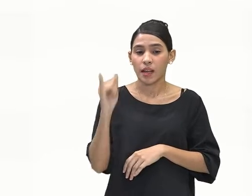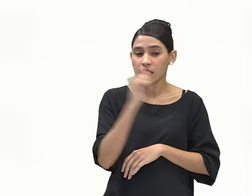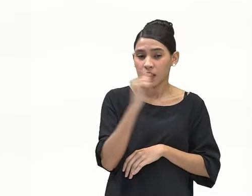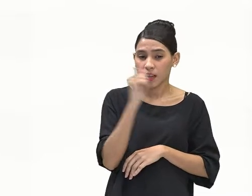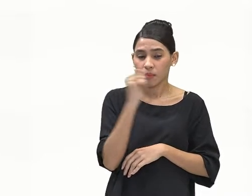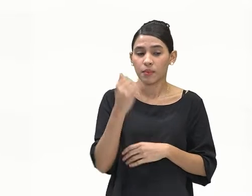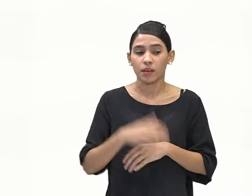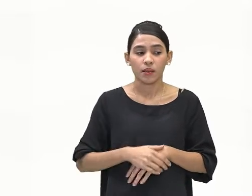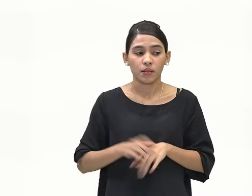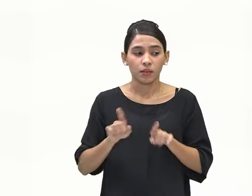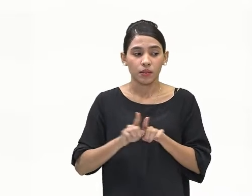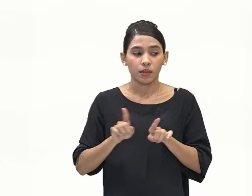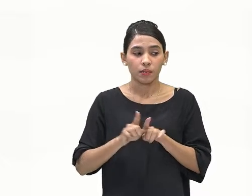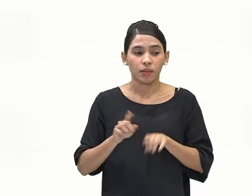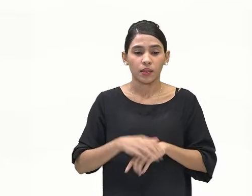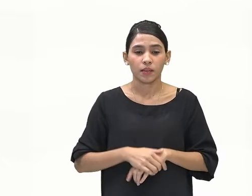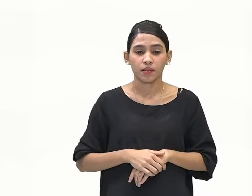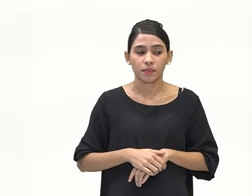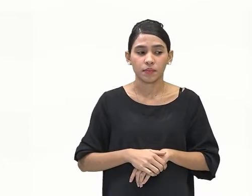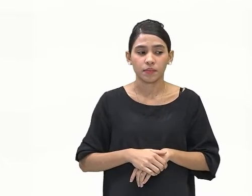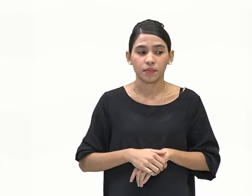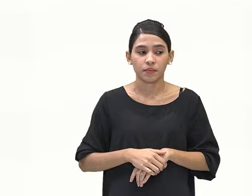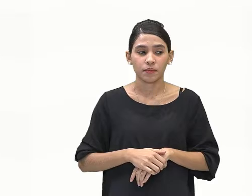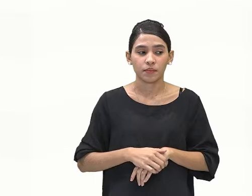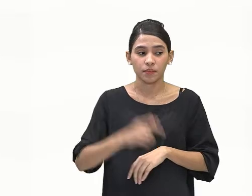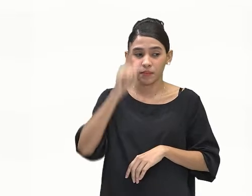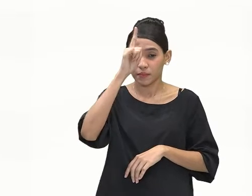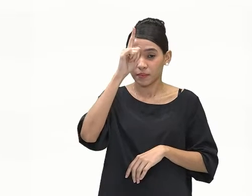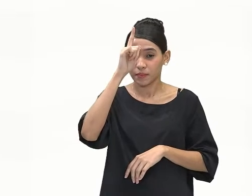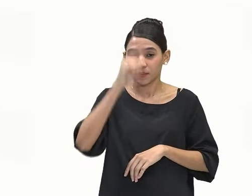italianos, alemães, eslavos, suíços,